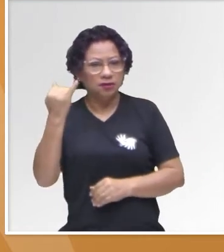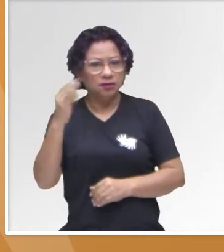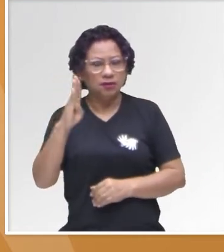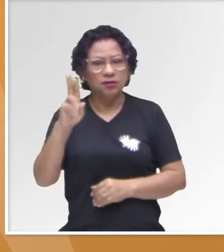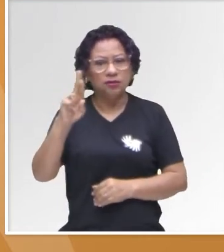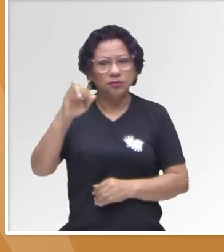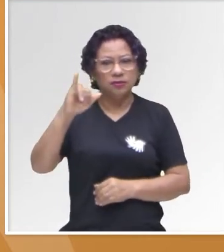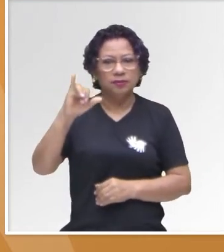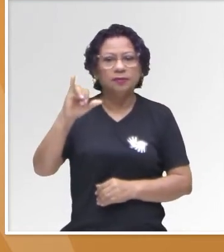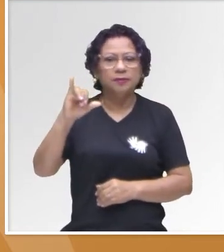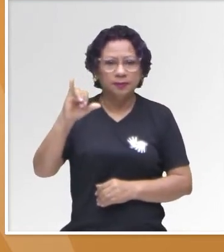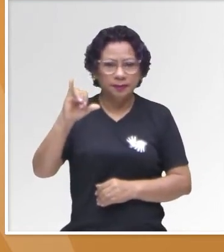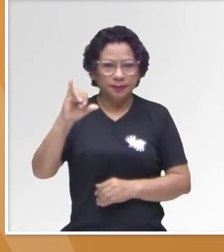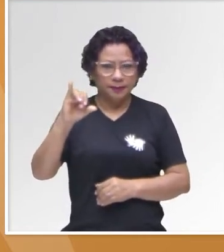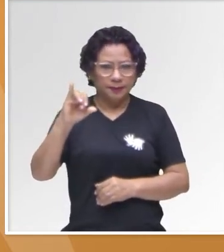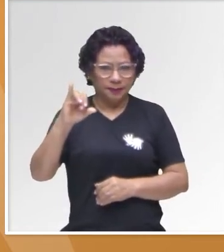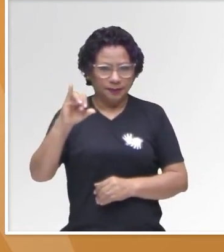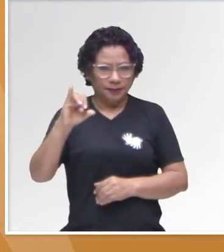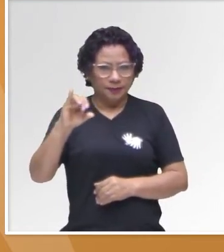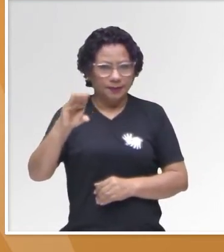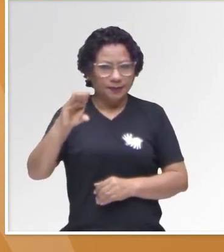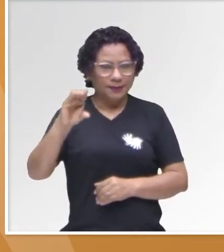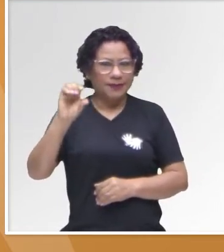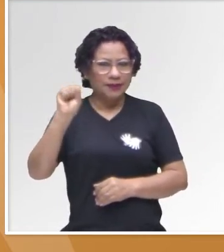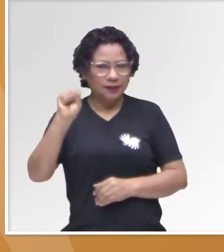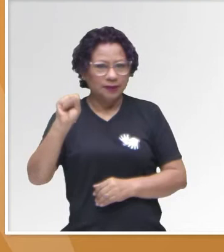desenvolvimento econômico mundial.